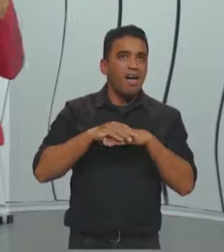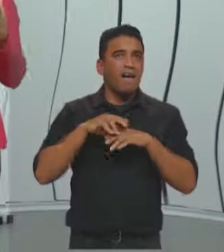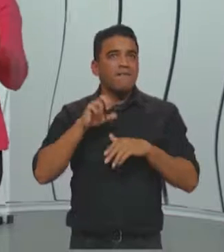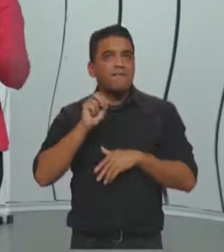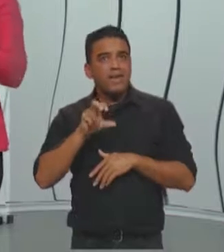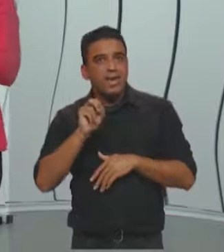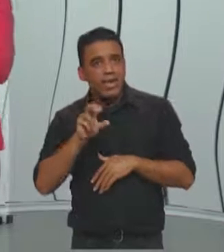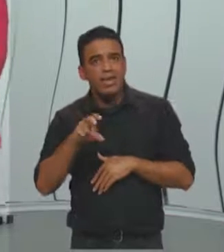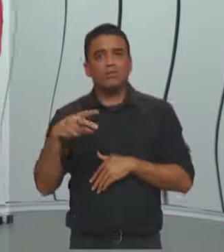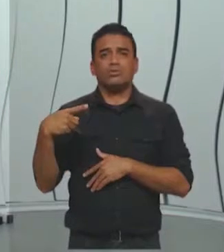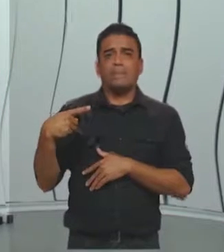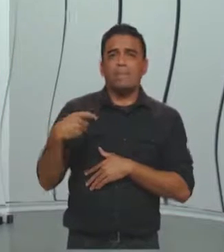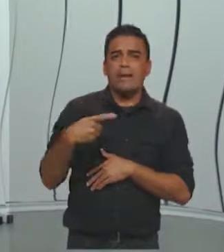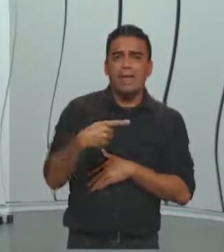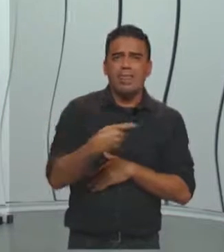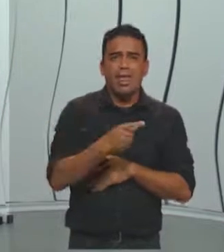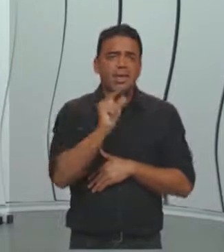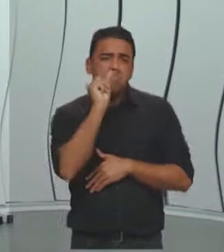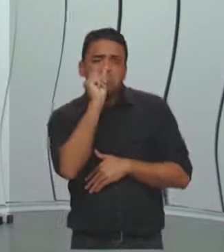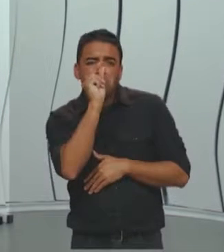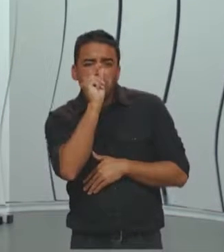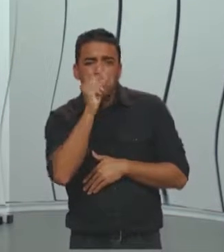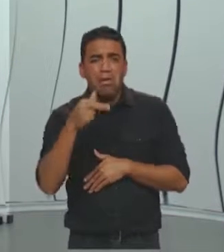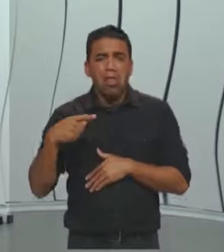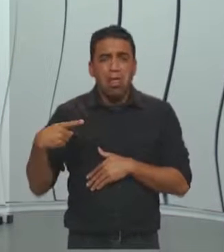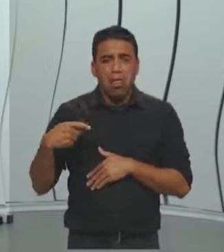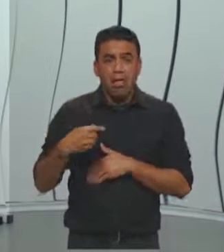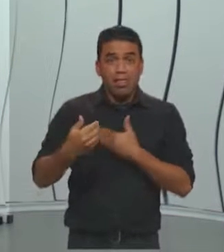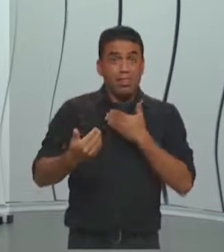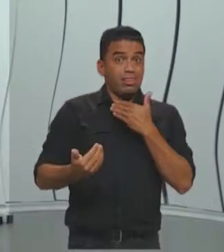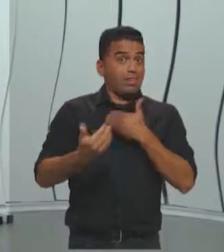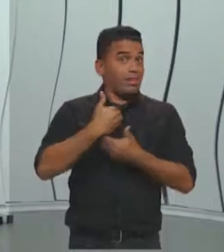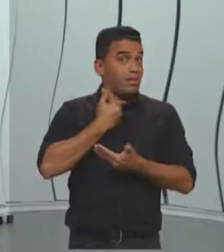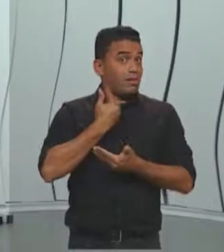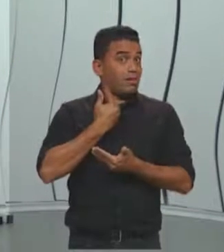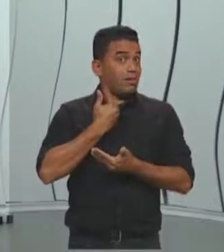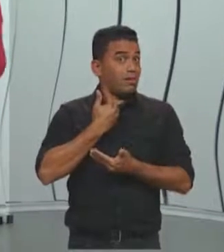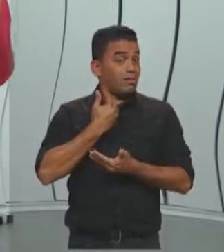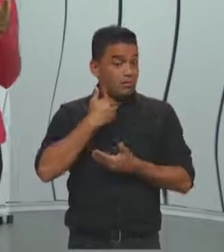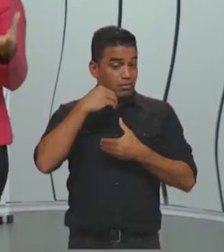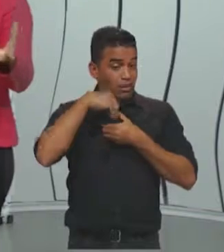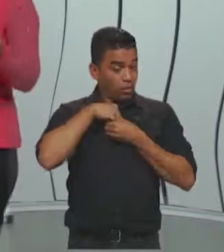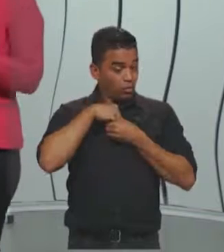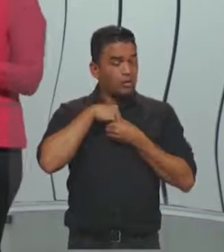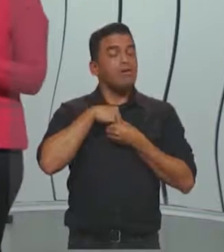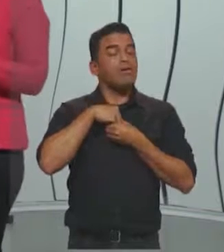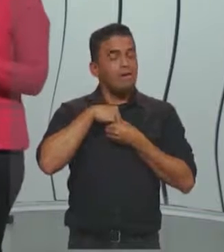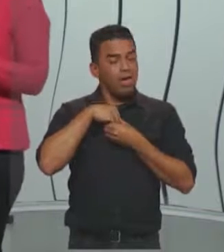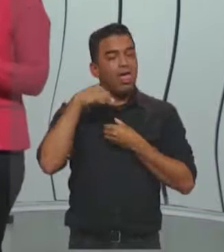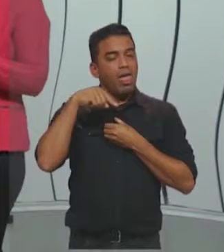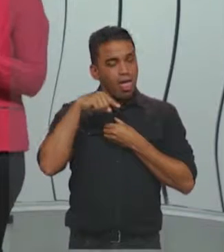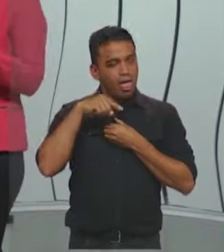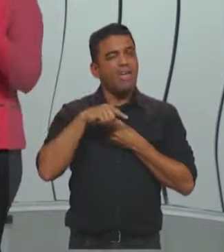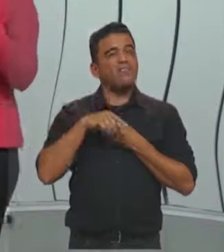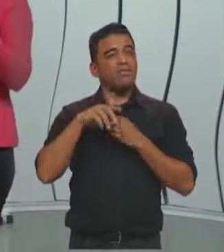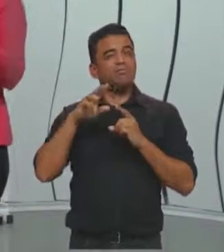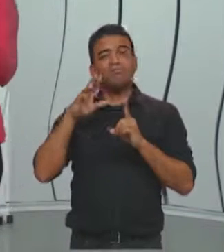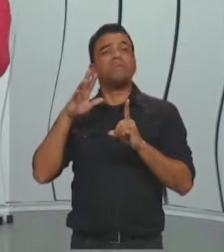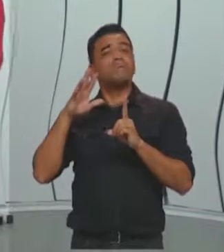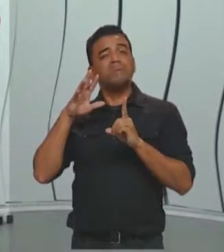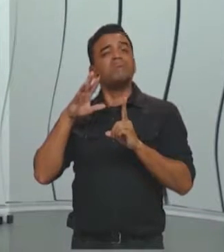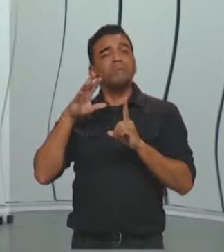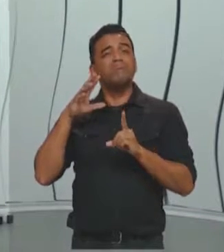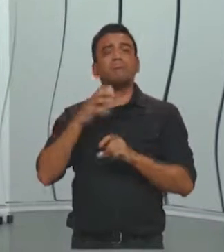ou bactérias, qualquer micro-organismo estranho que entra dentro do nosso corpo, esses glóbulos brancos vão aí